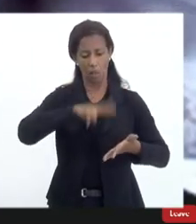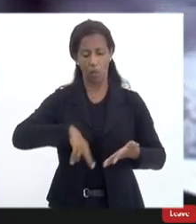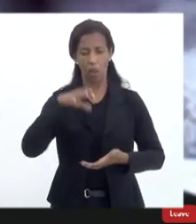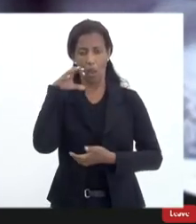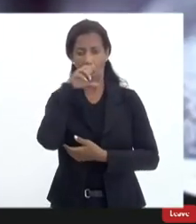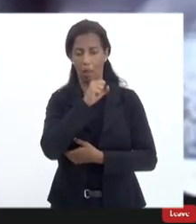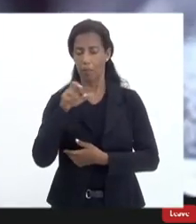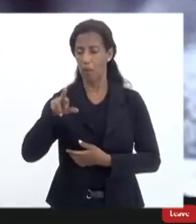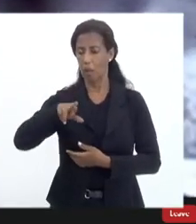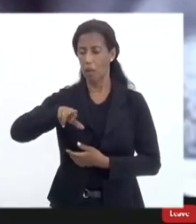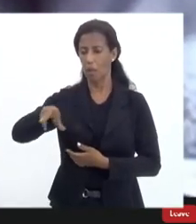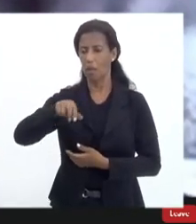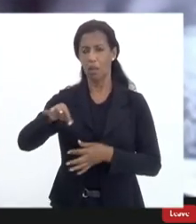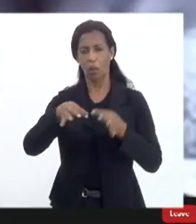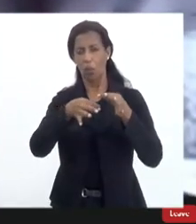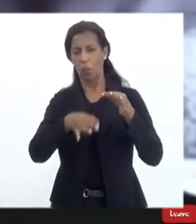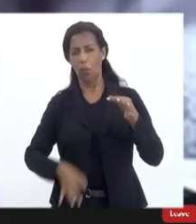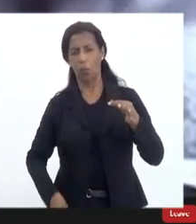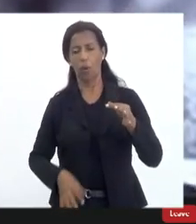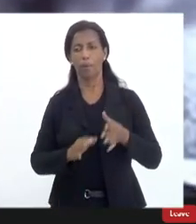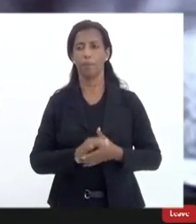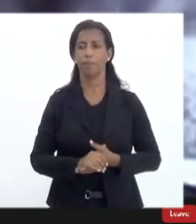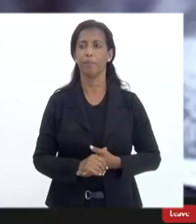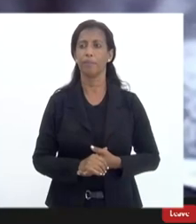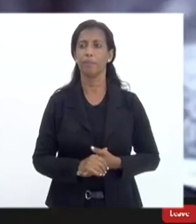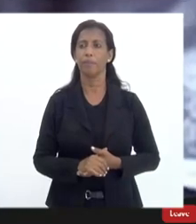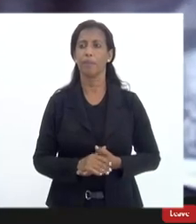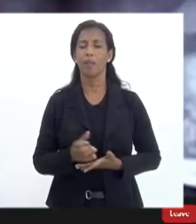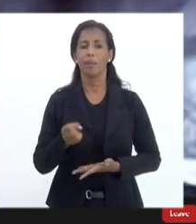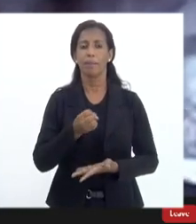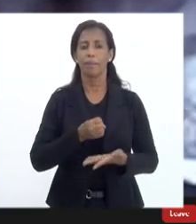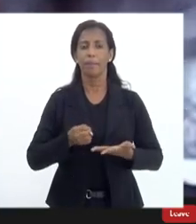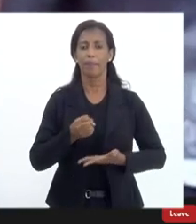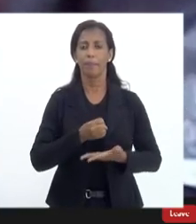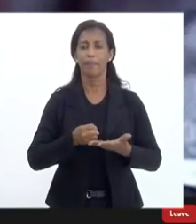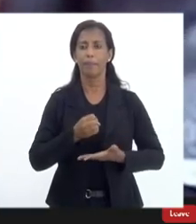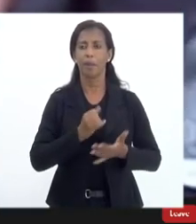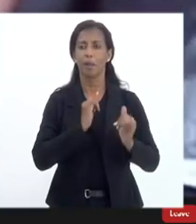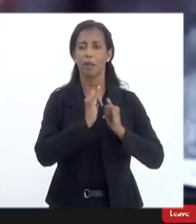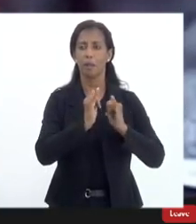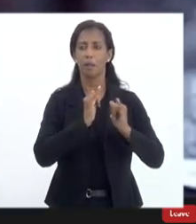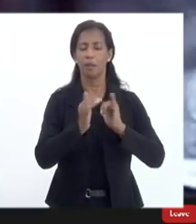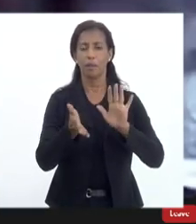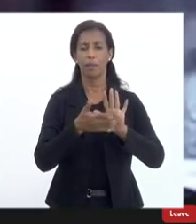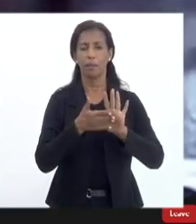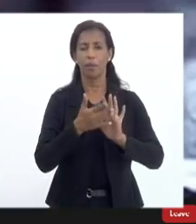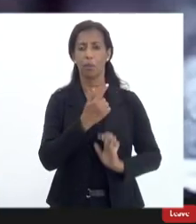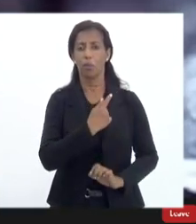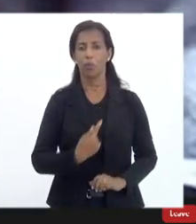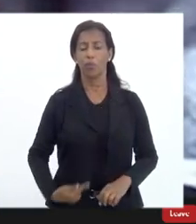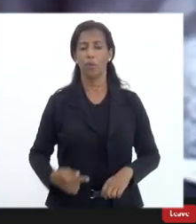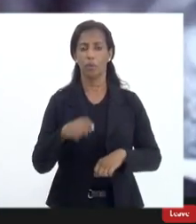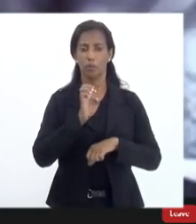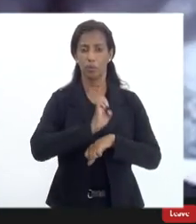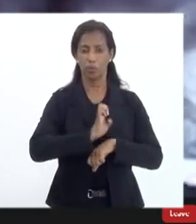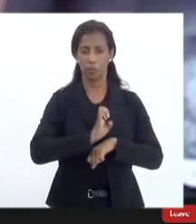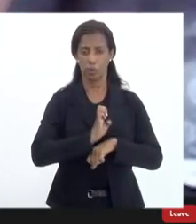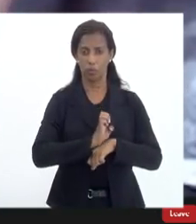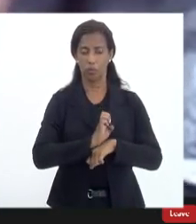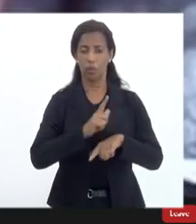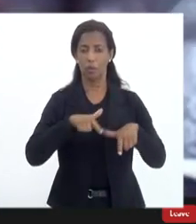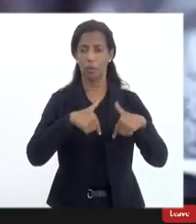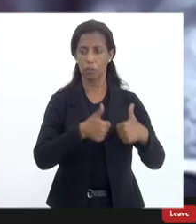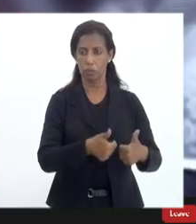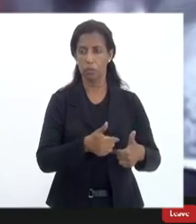porque não é longo o relatório, ele se baseia nos dados do próprio governo do Estado da